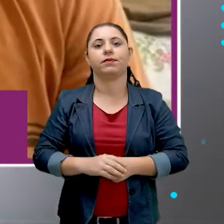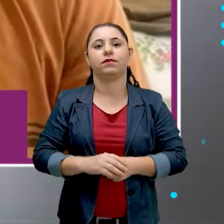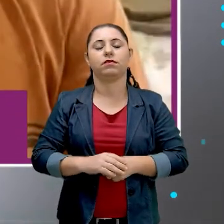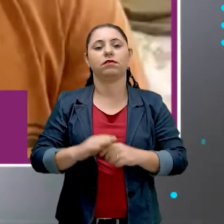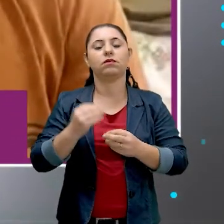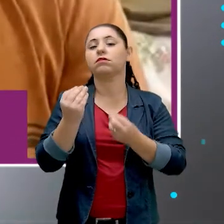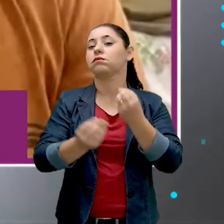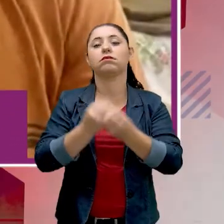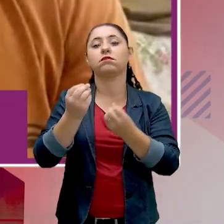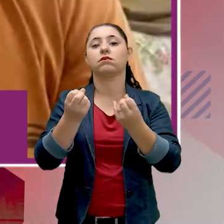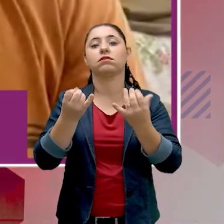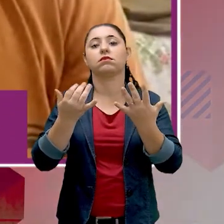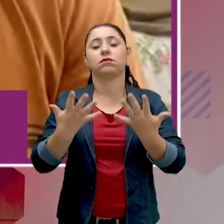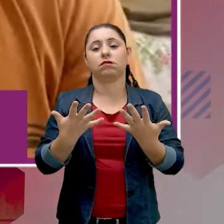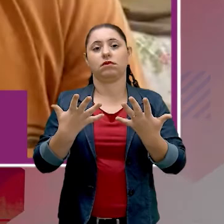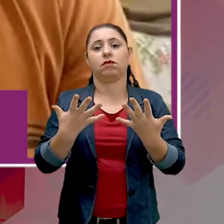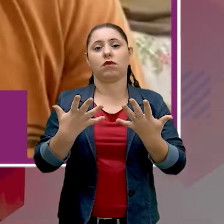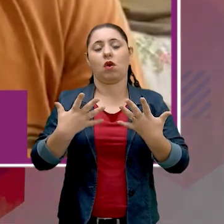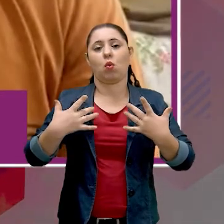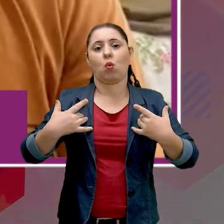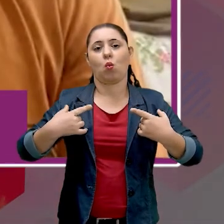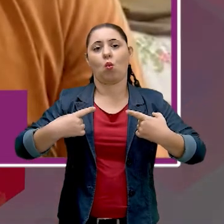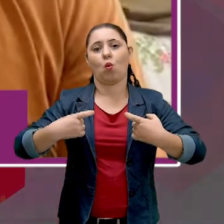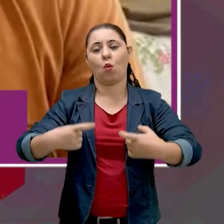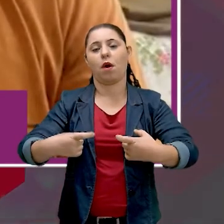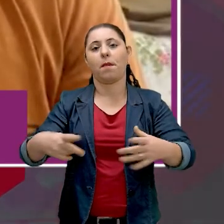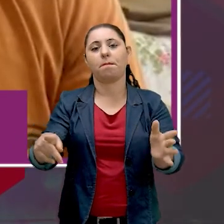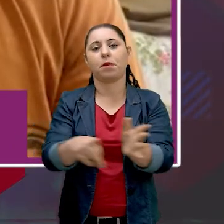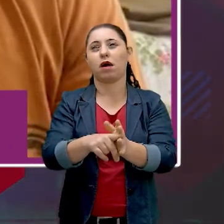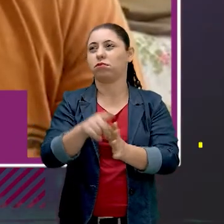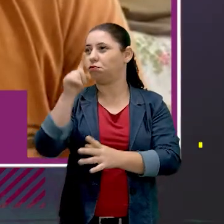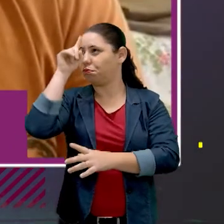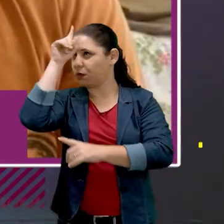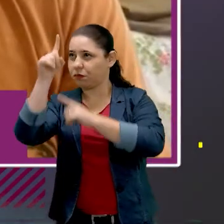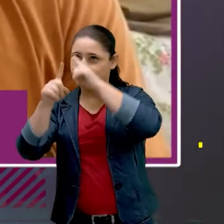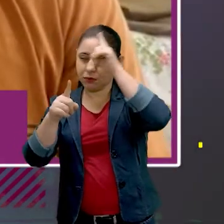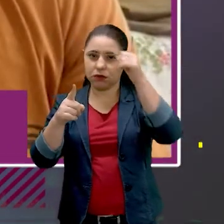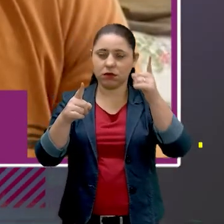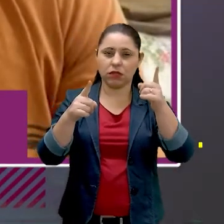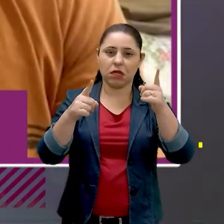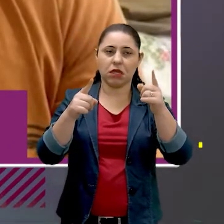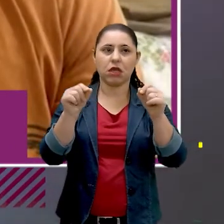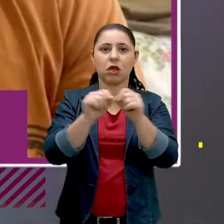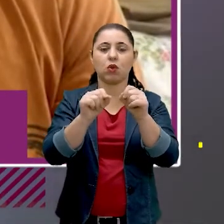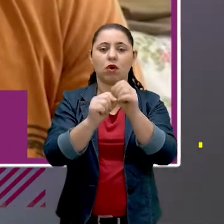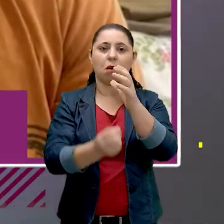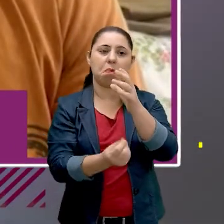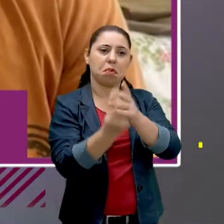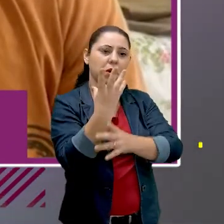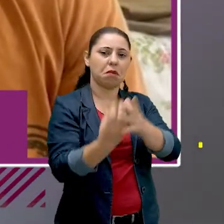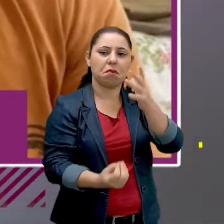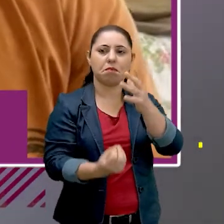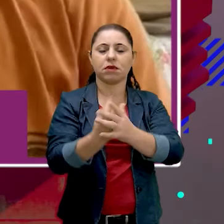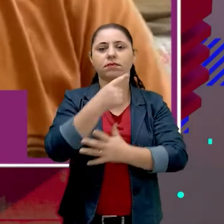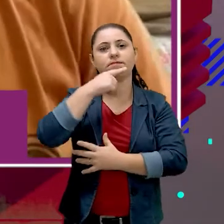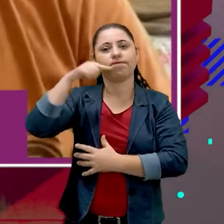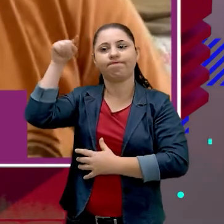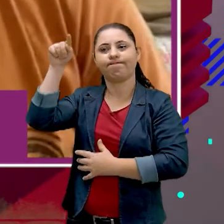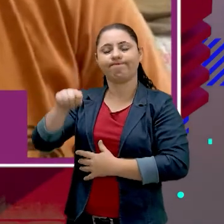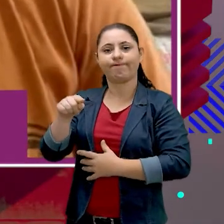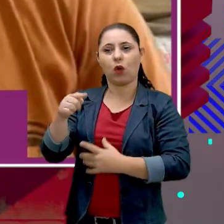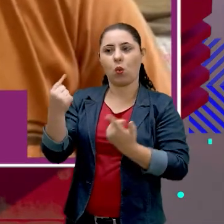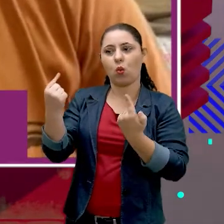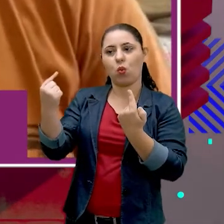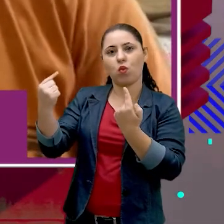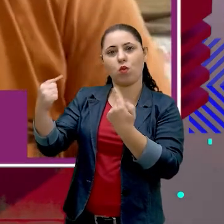mais, né? Como é que a gente poderia explicar esse conflito de interesses, né, que culminou nesses ataques da